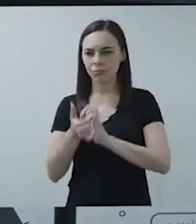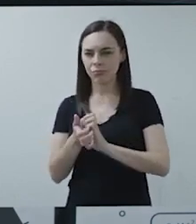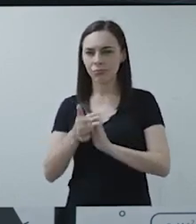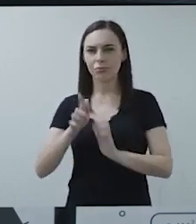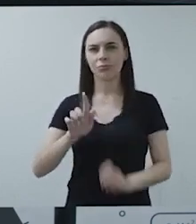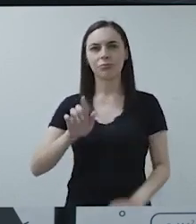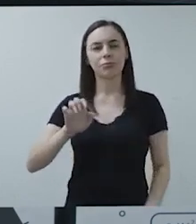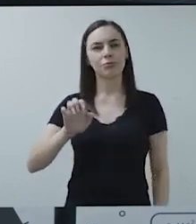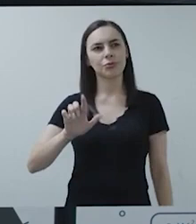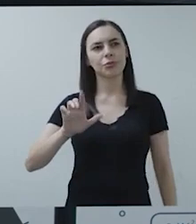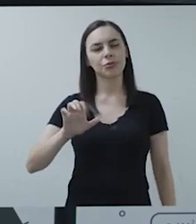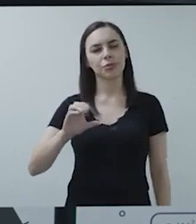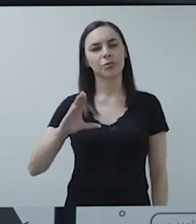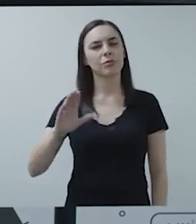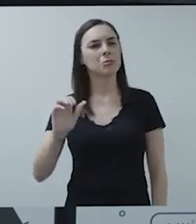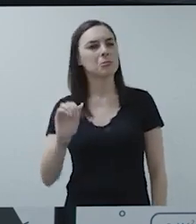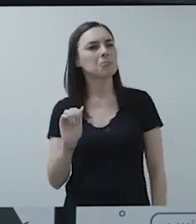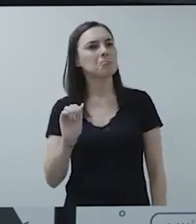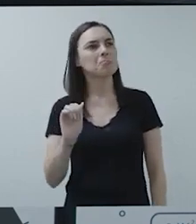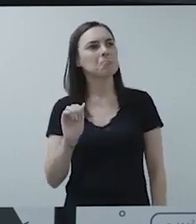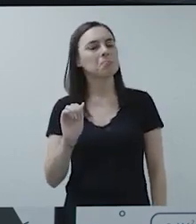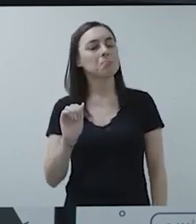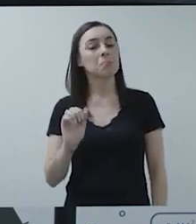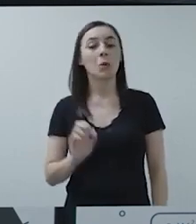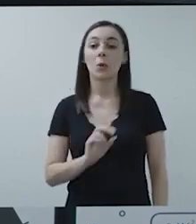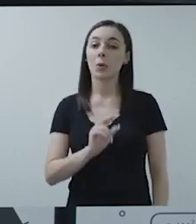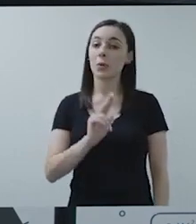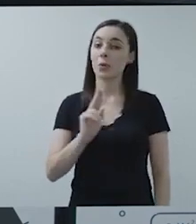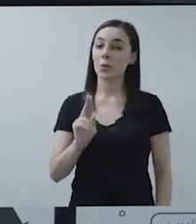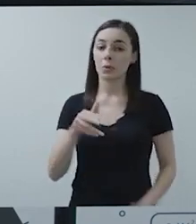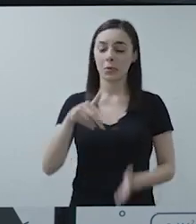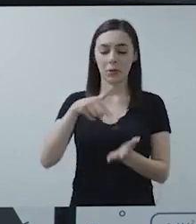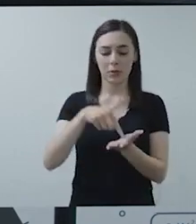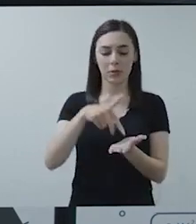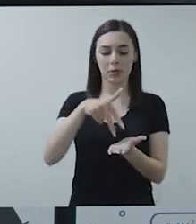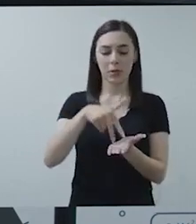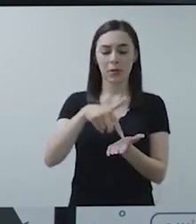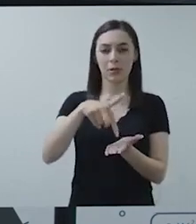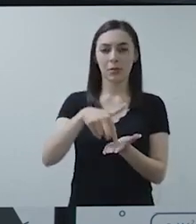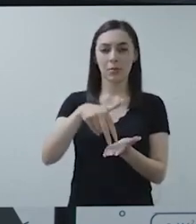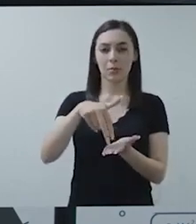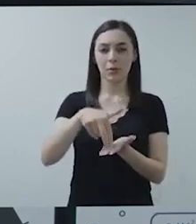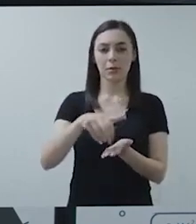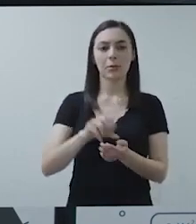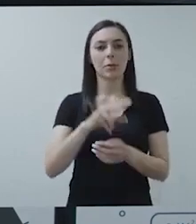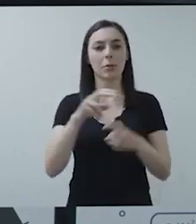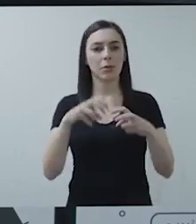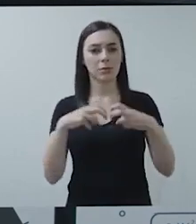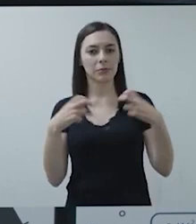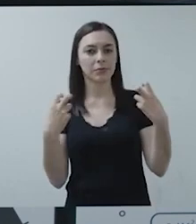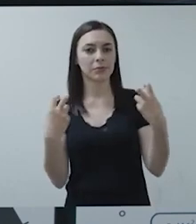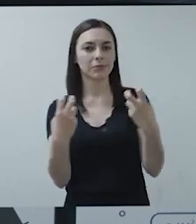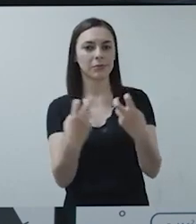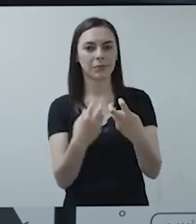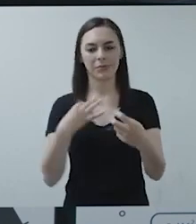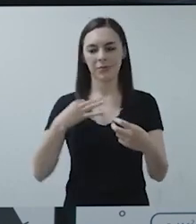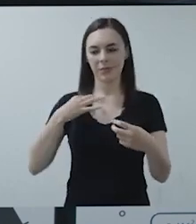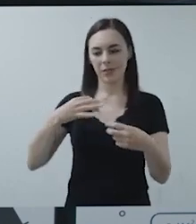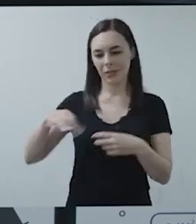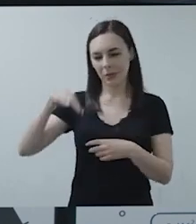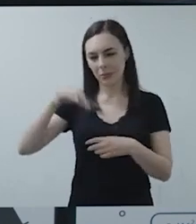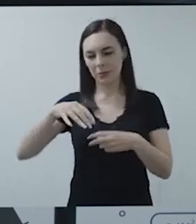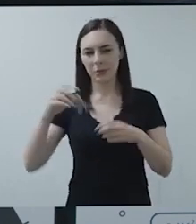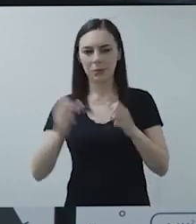G, geleca. Será que é a amarelinha ou o lenço atrás? G